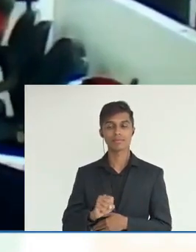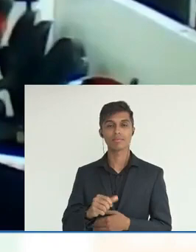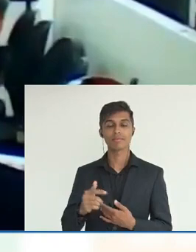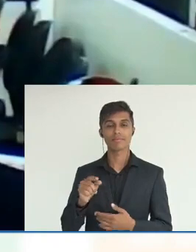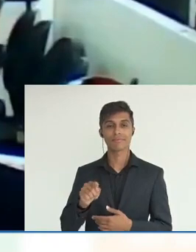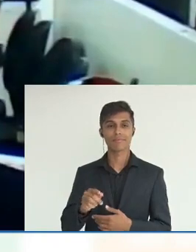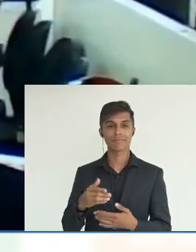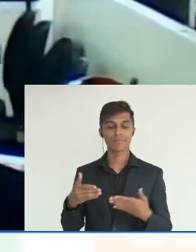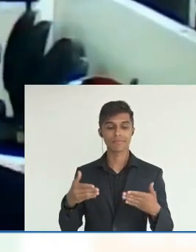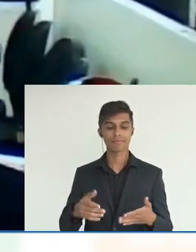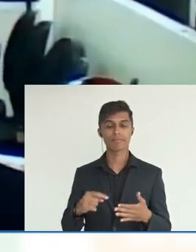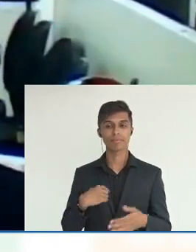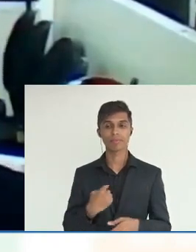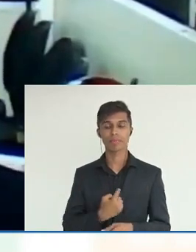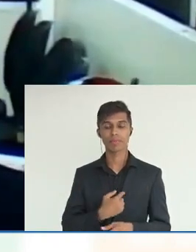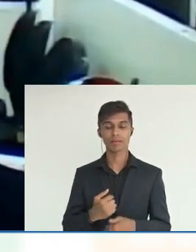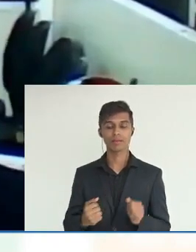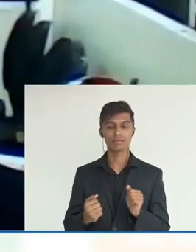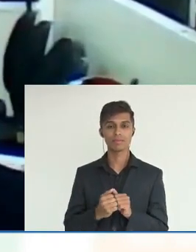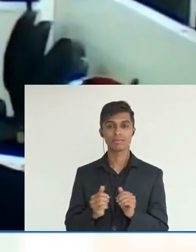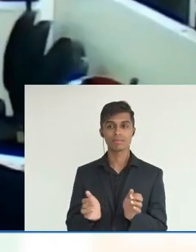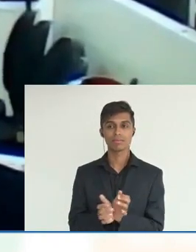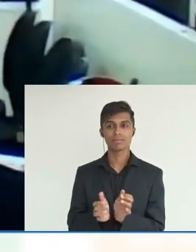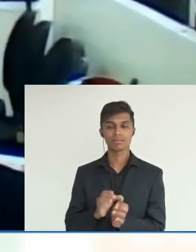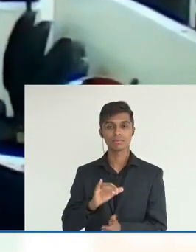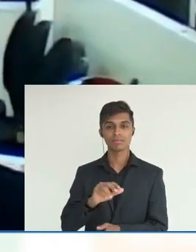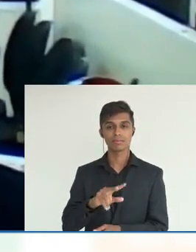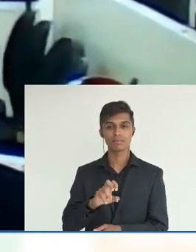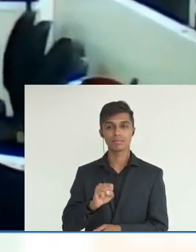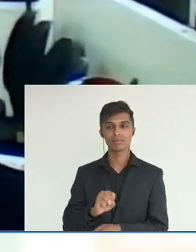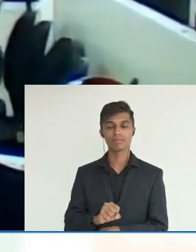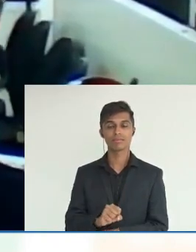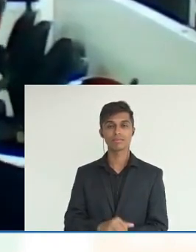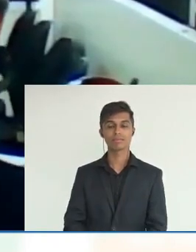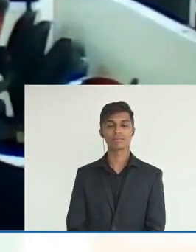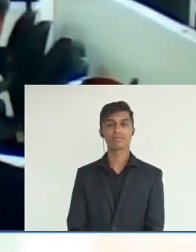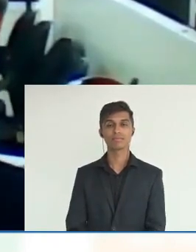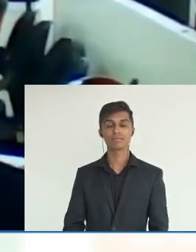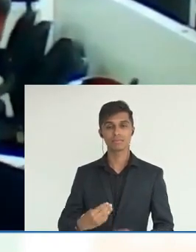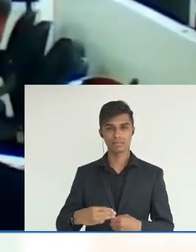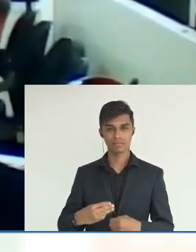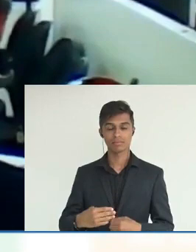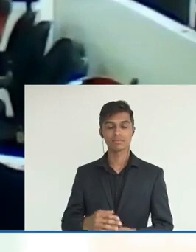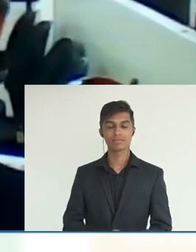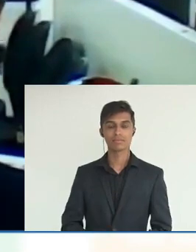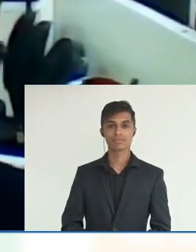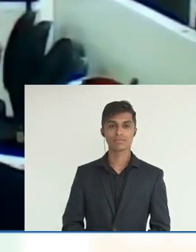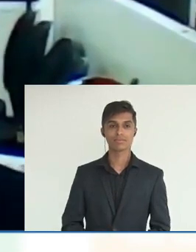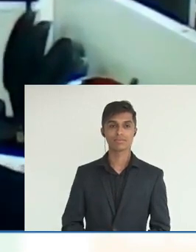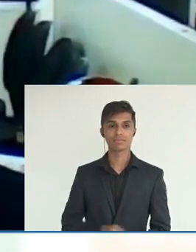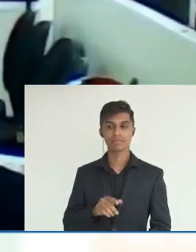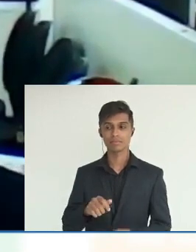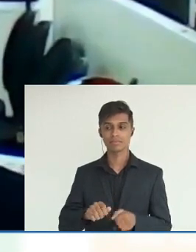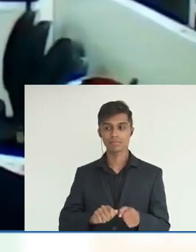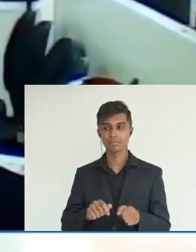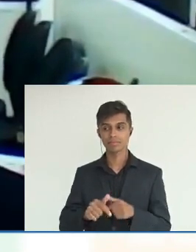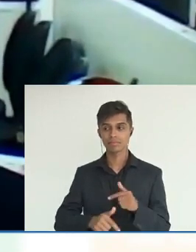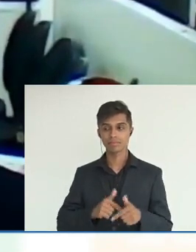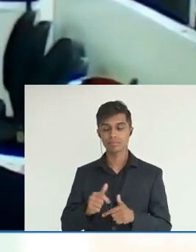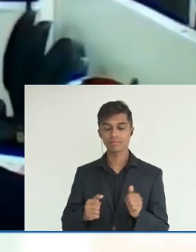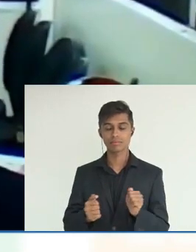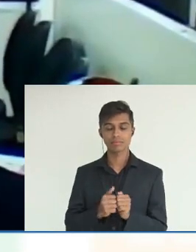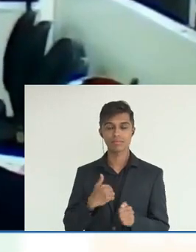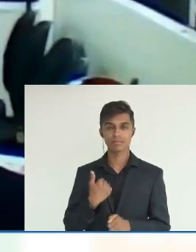membro aqui, compõe a equipe do CIEVES municipal, né, e que atua aqui conosco